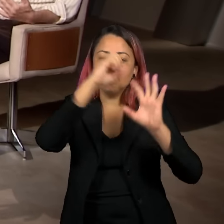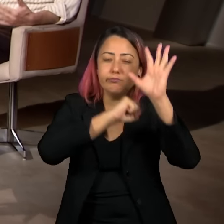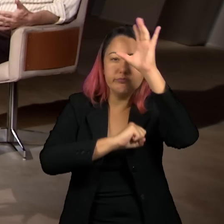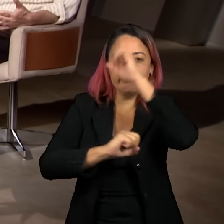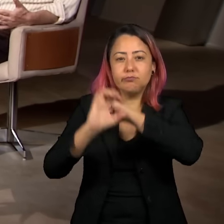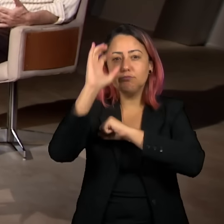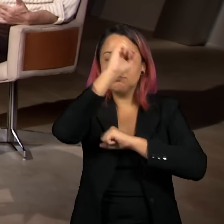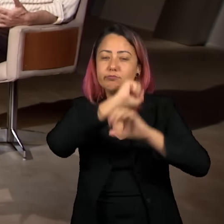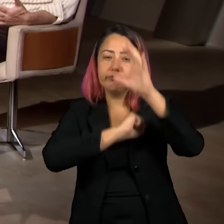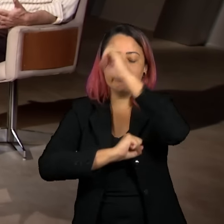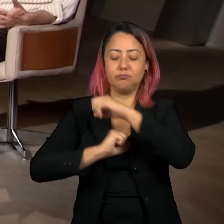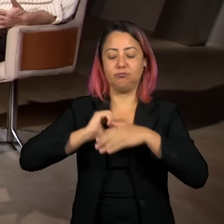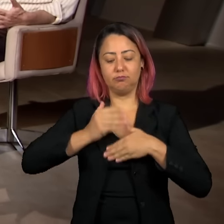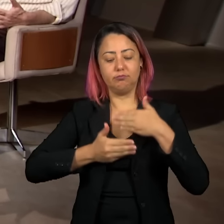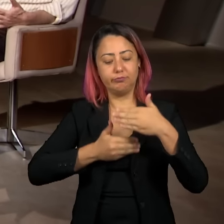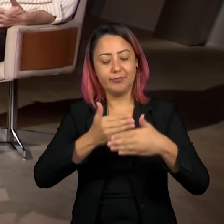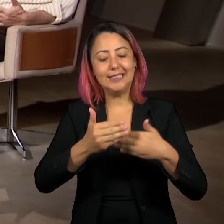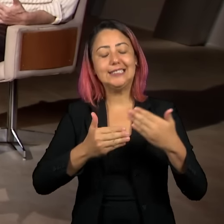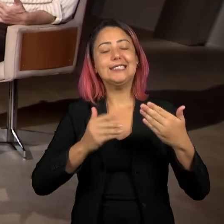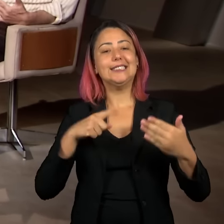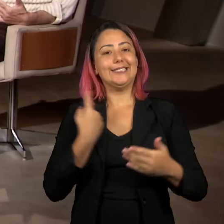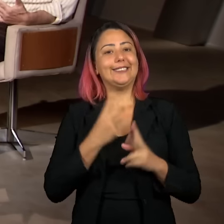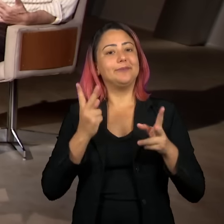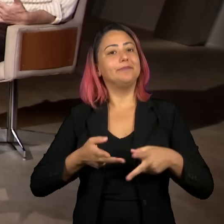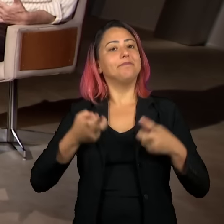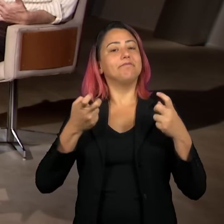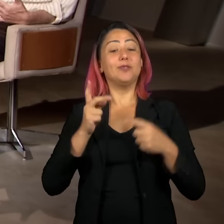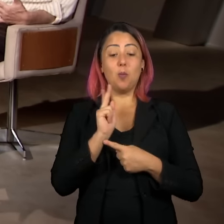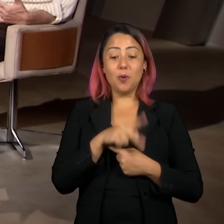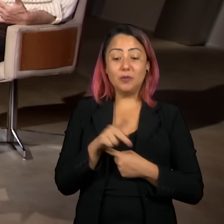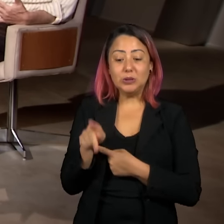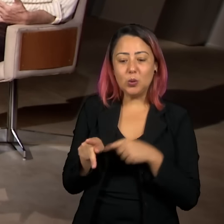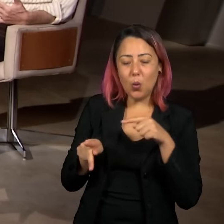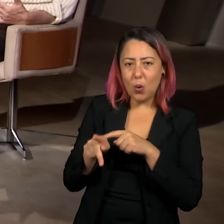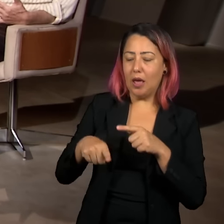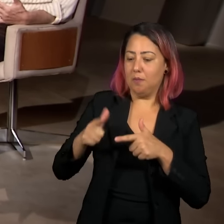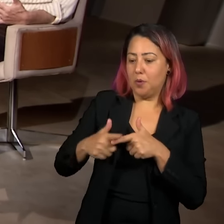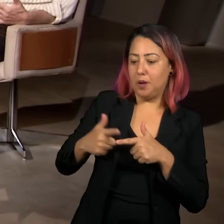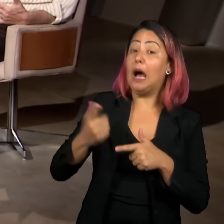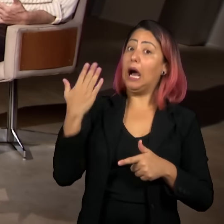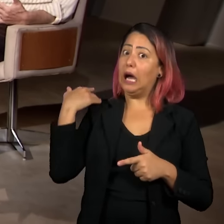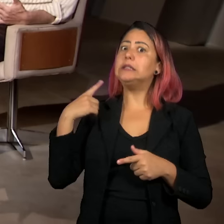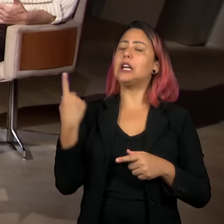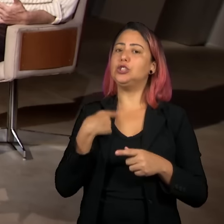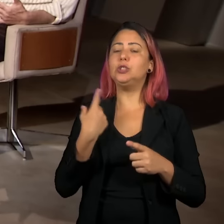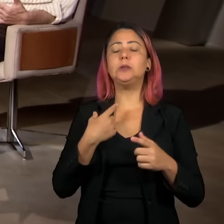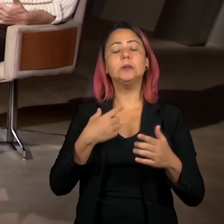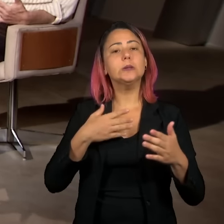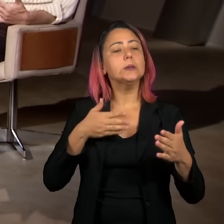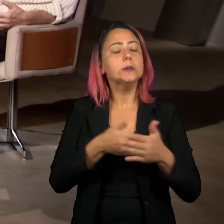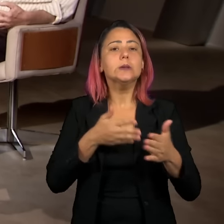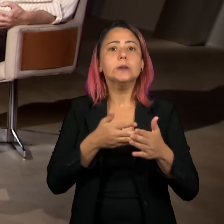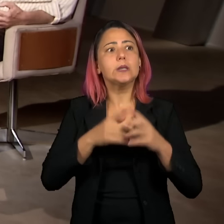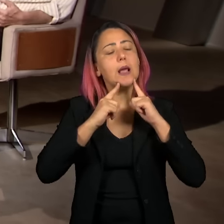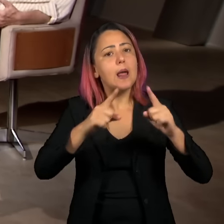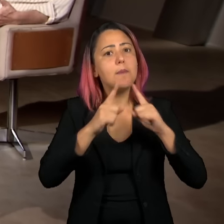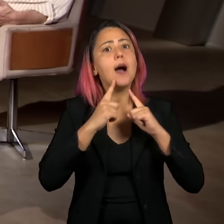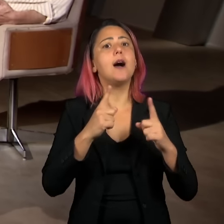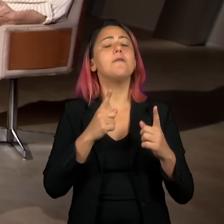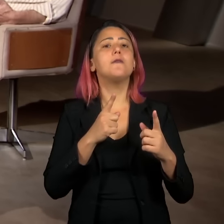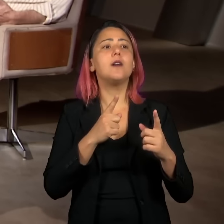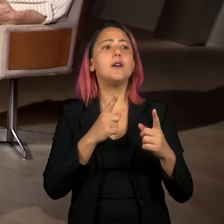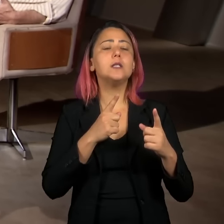o problema não é o professor então a gente praticamente batia muito no professores professores professor e a